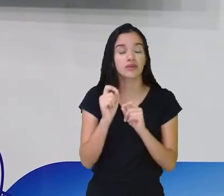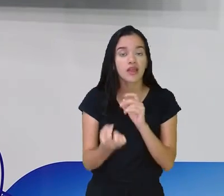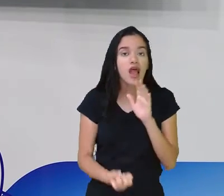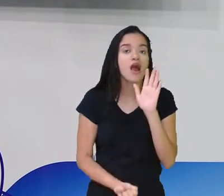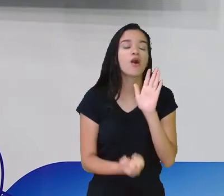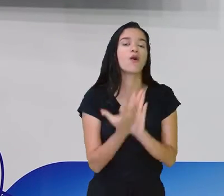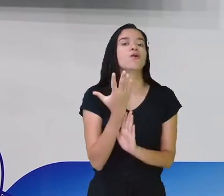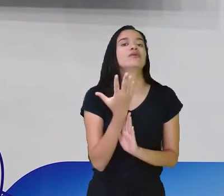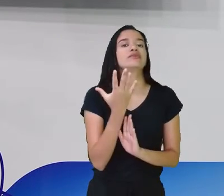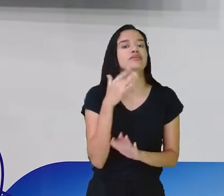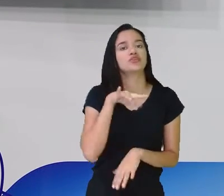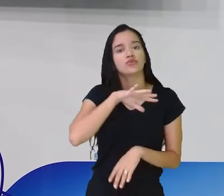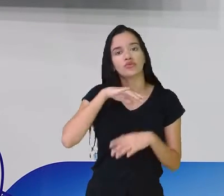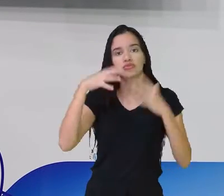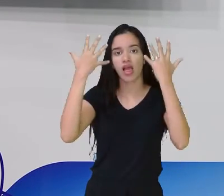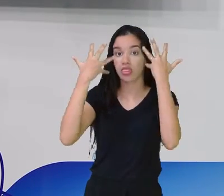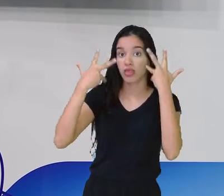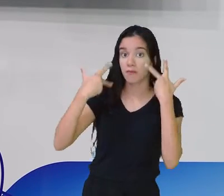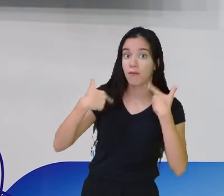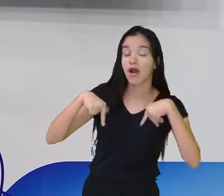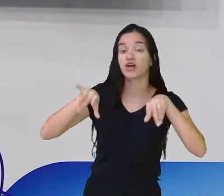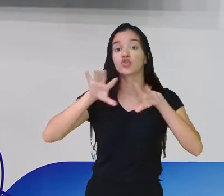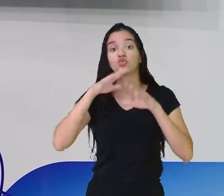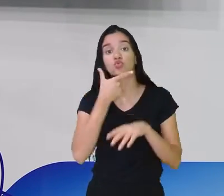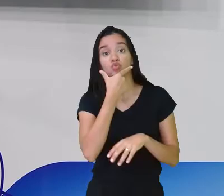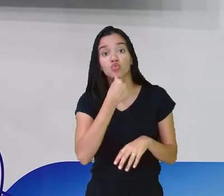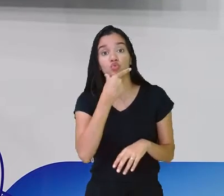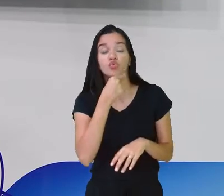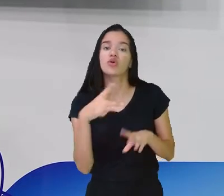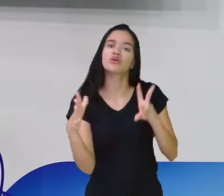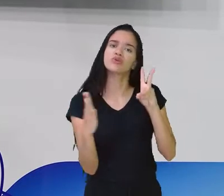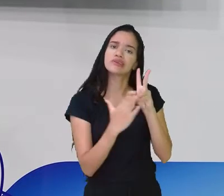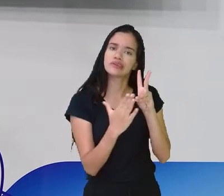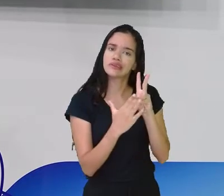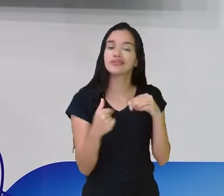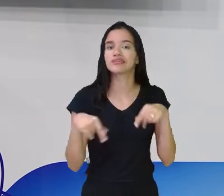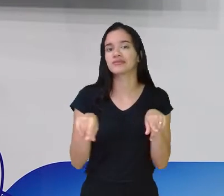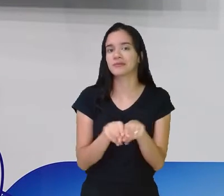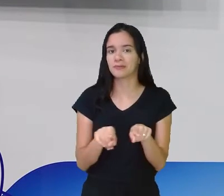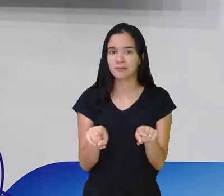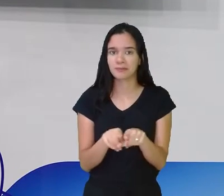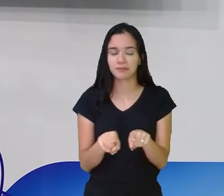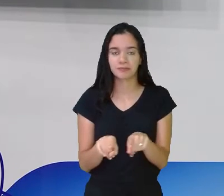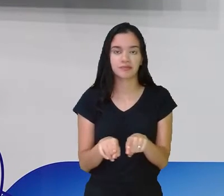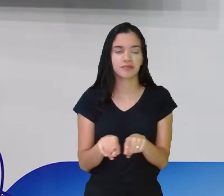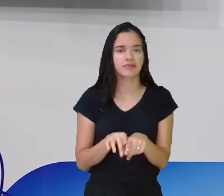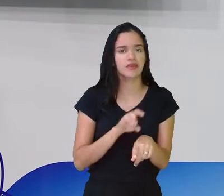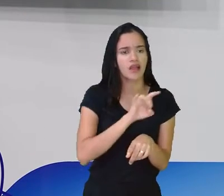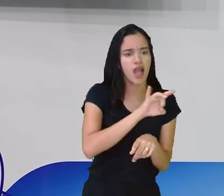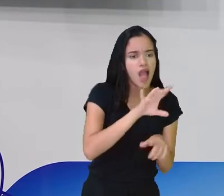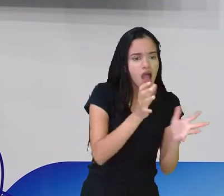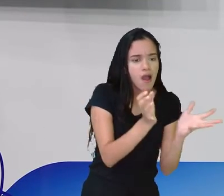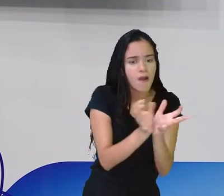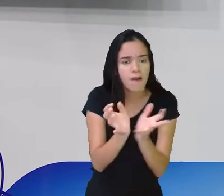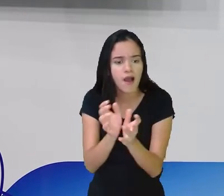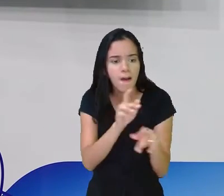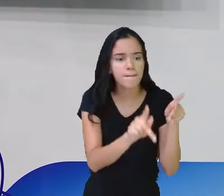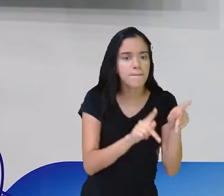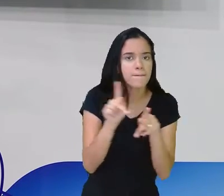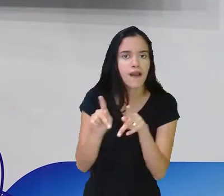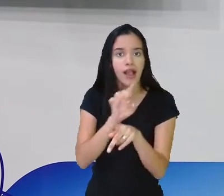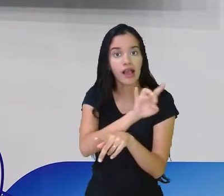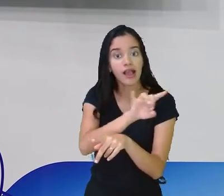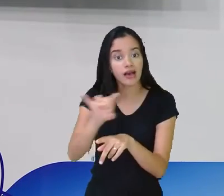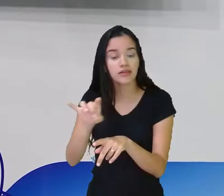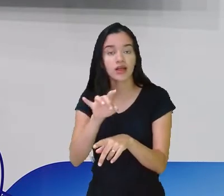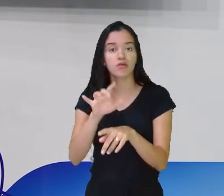universo, a origem dos animais, do homem. Os indígenas também fazem isso, não é? Então, cada povo procura explicar